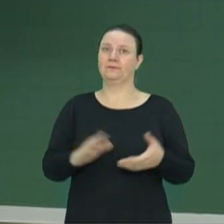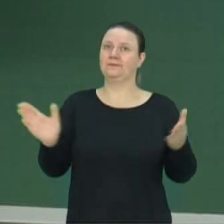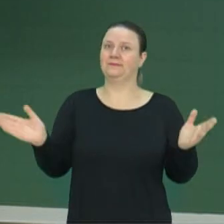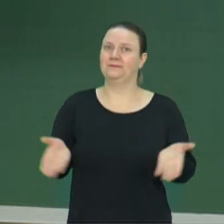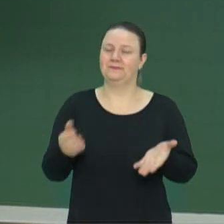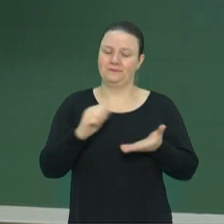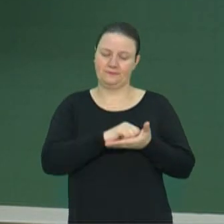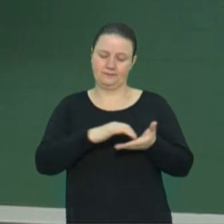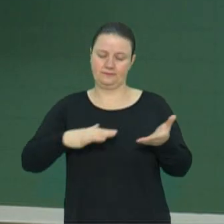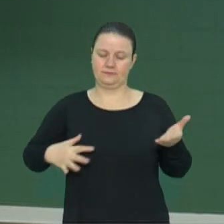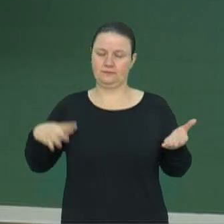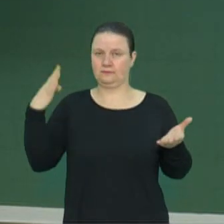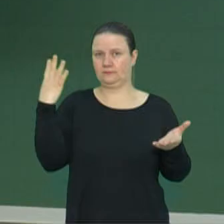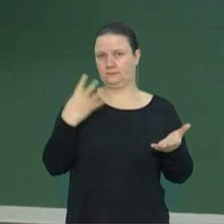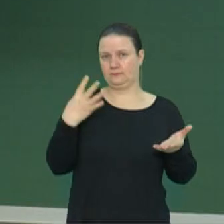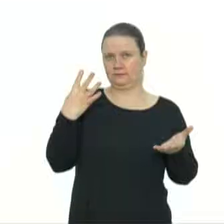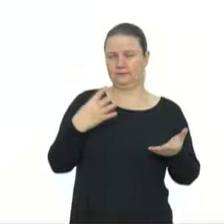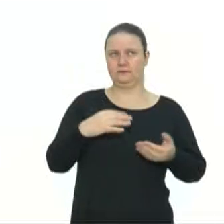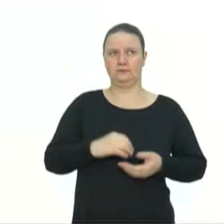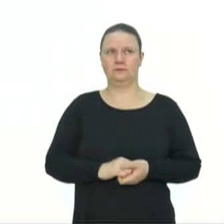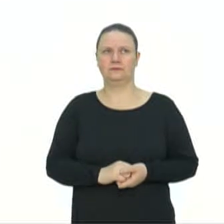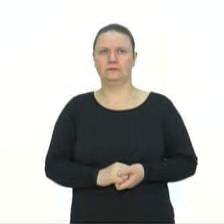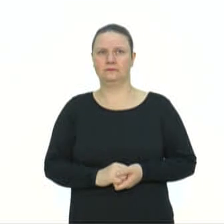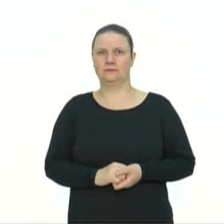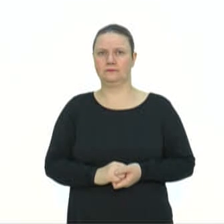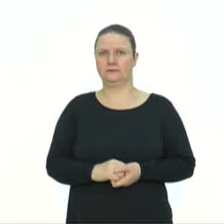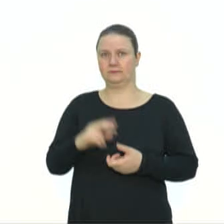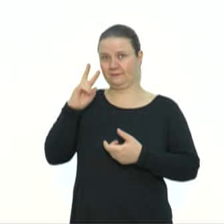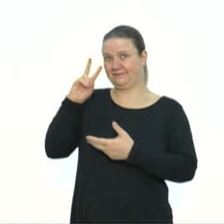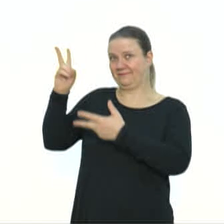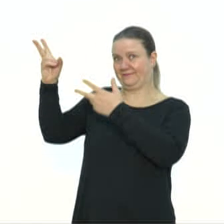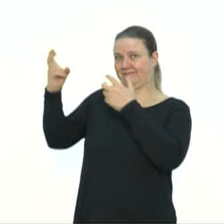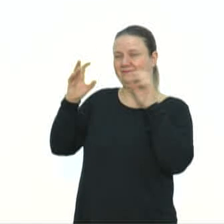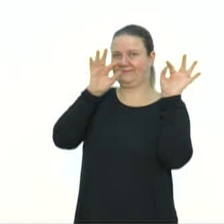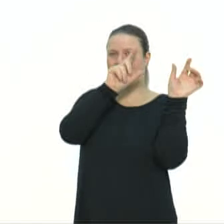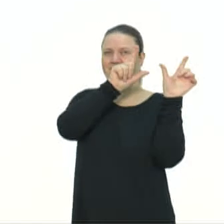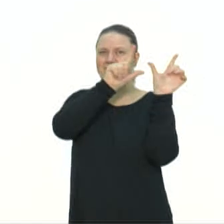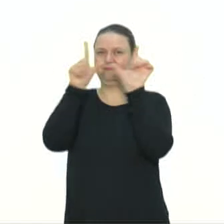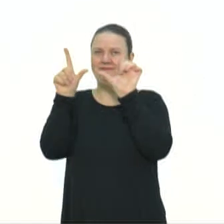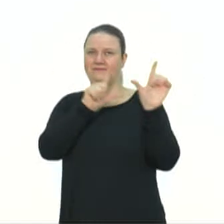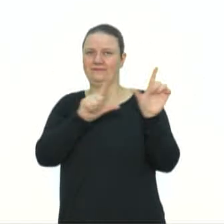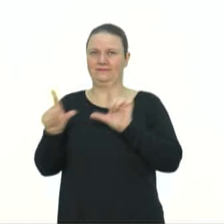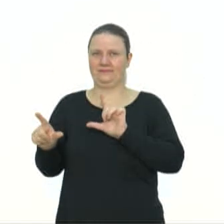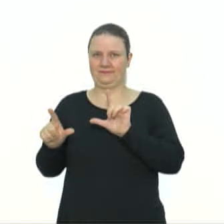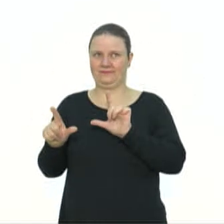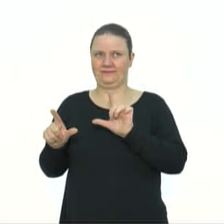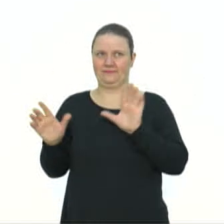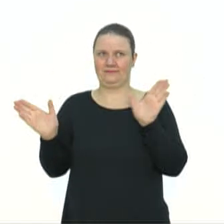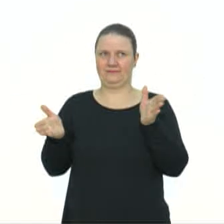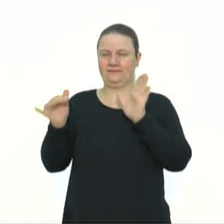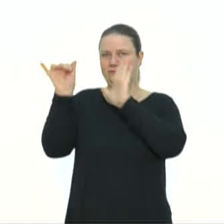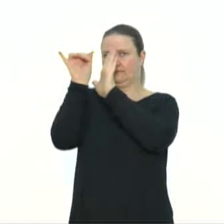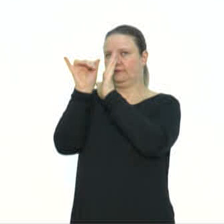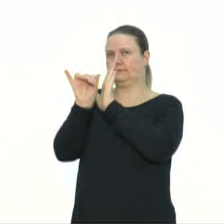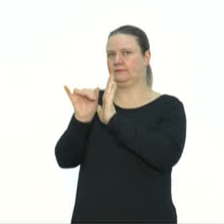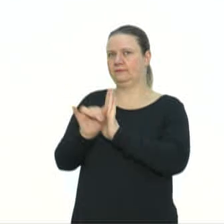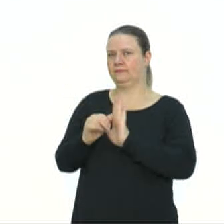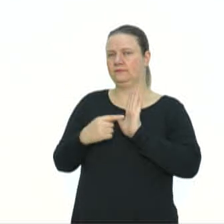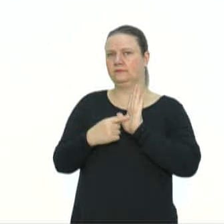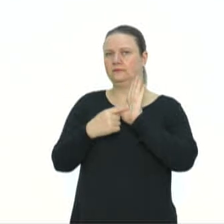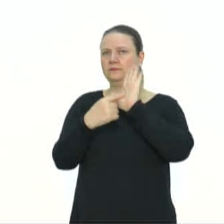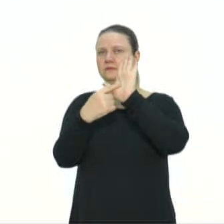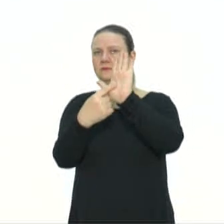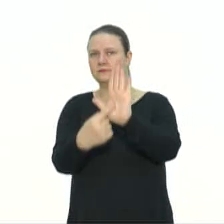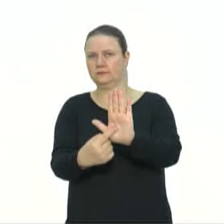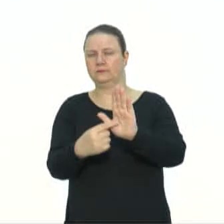Atividade 4. Observa as vinhetas e identifica os demonstrativos.